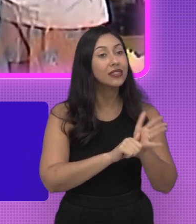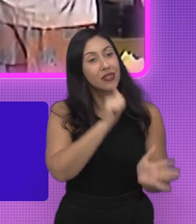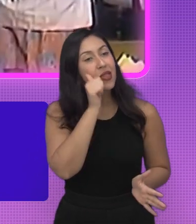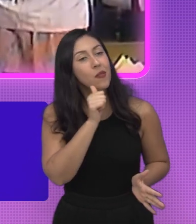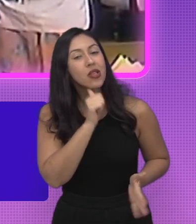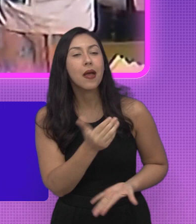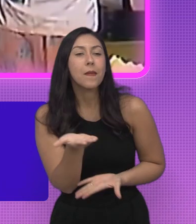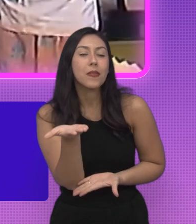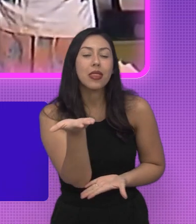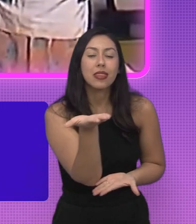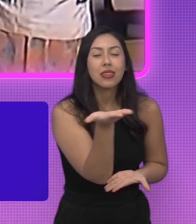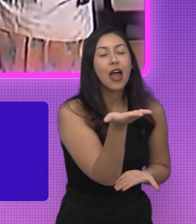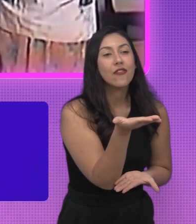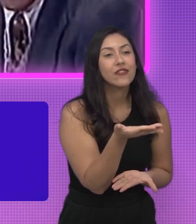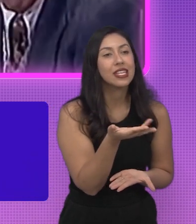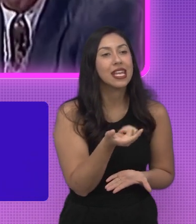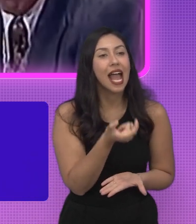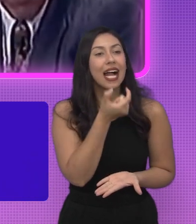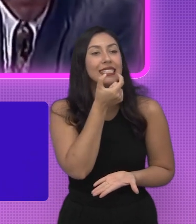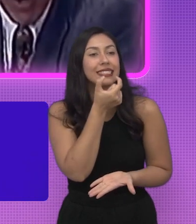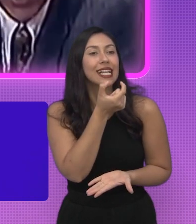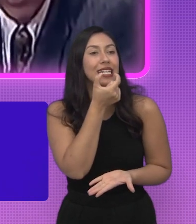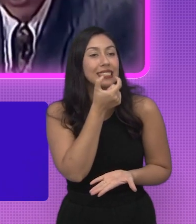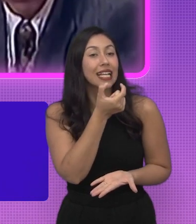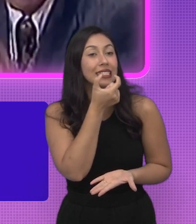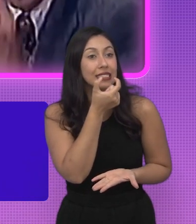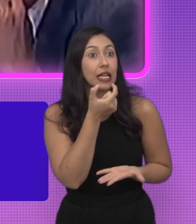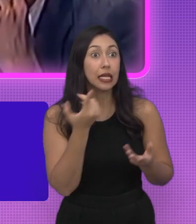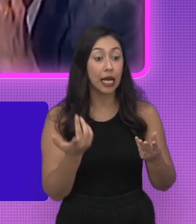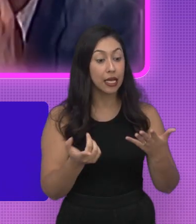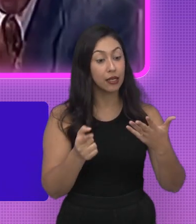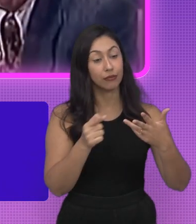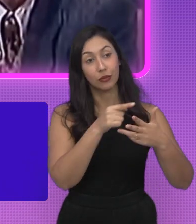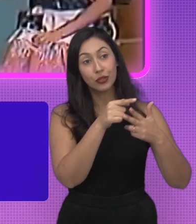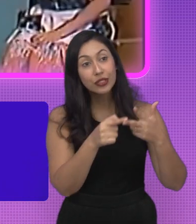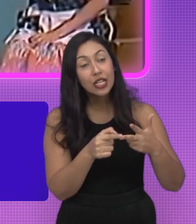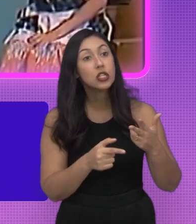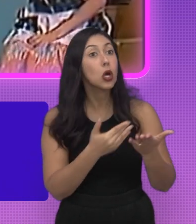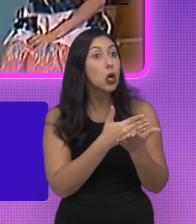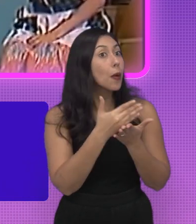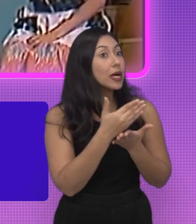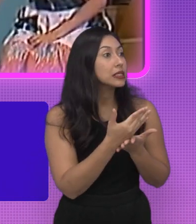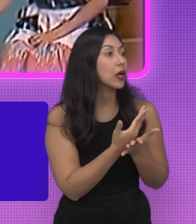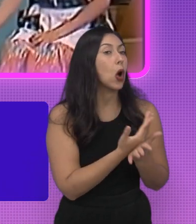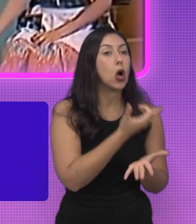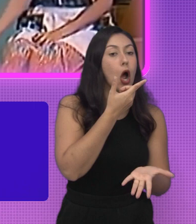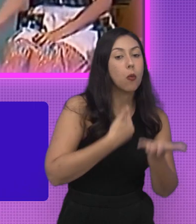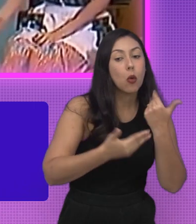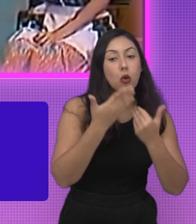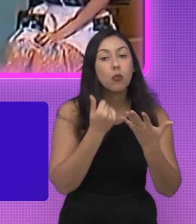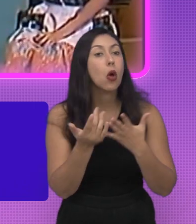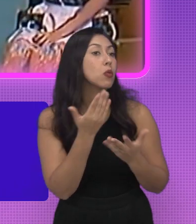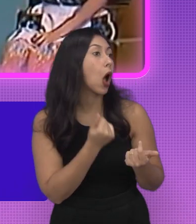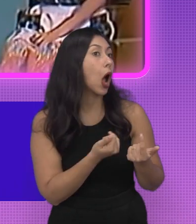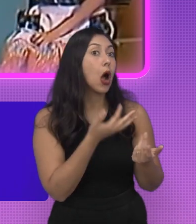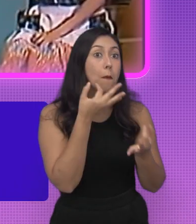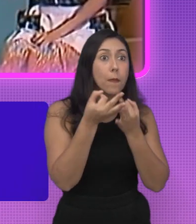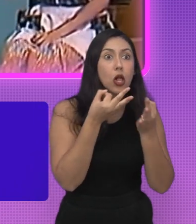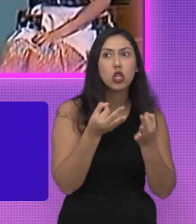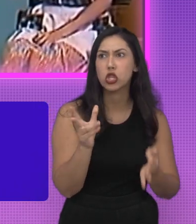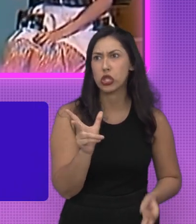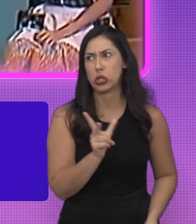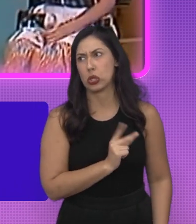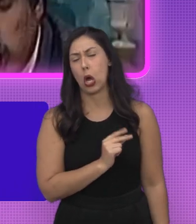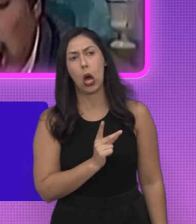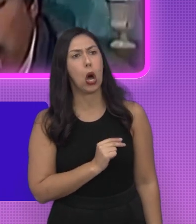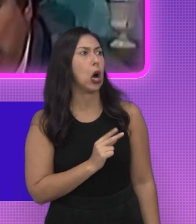a Dona Florinda aparece com vários biscoitos. E daí ela, o Kiko e o professor Girafales começam a comer aqueles biscoitos, tipo,